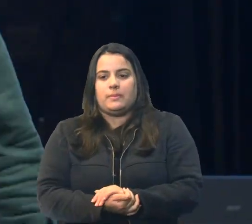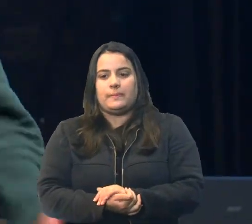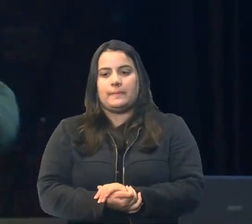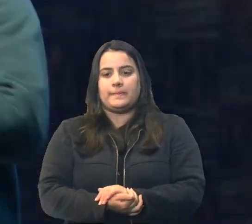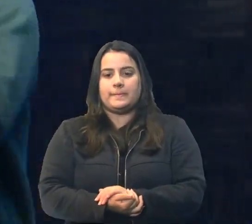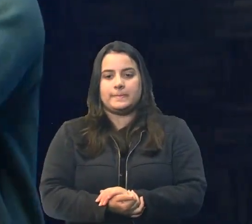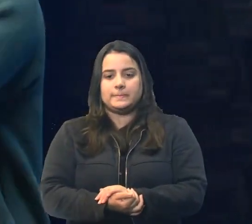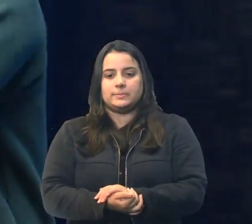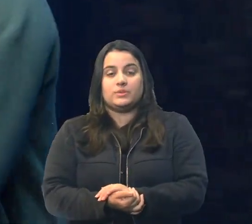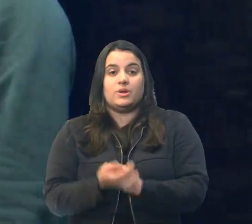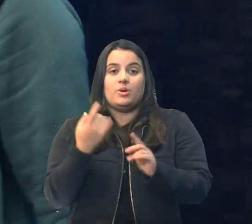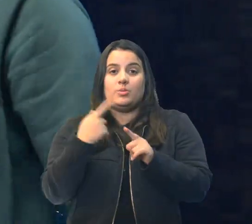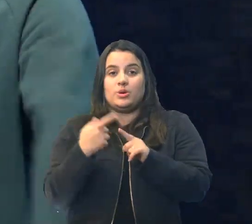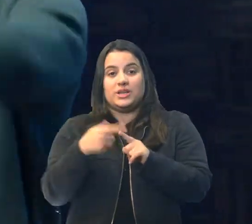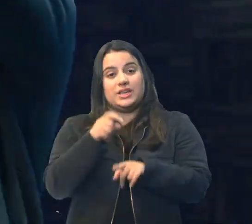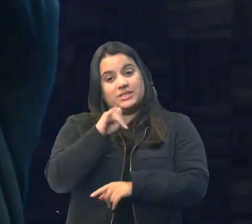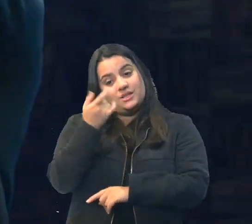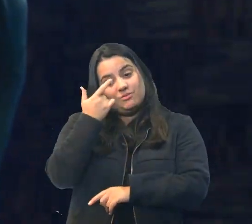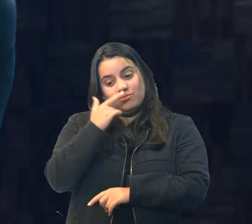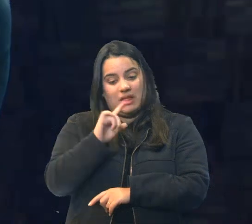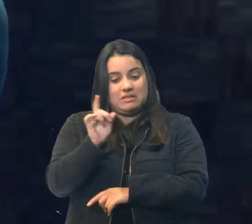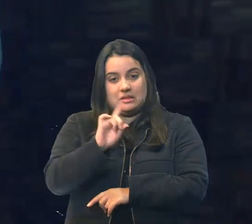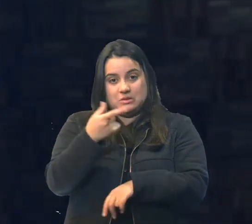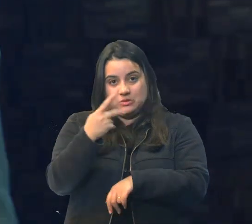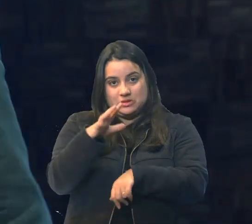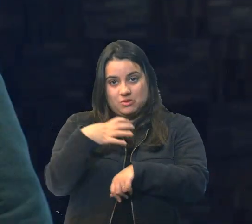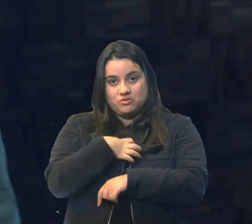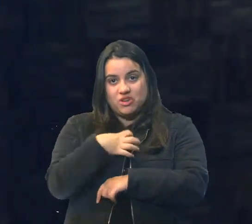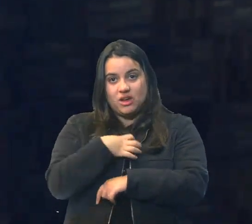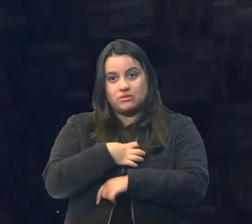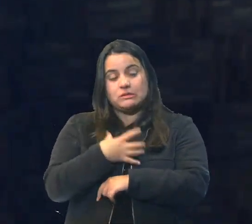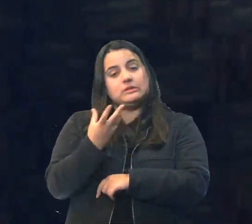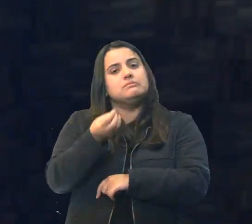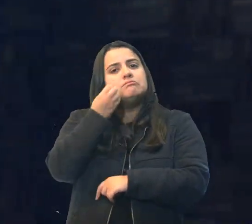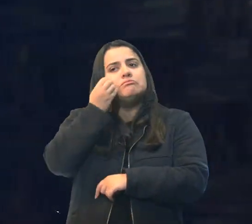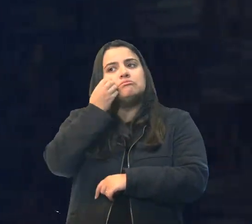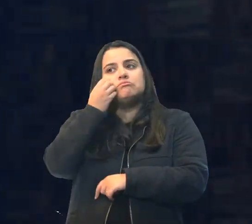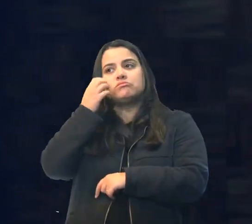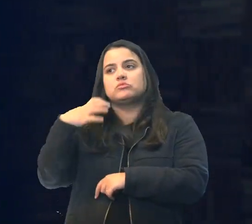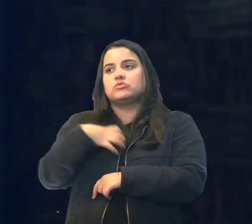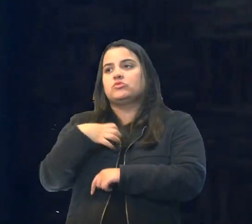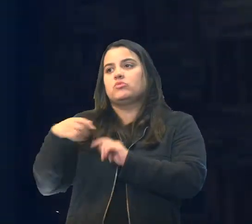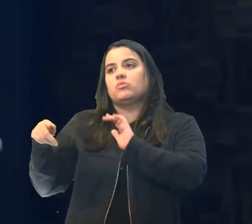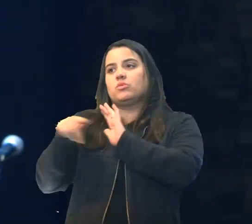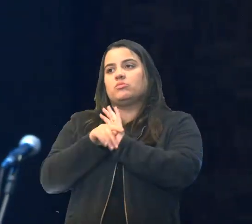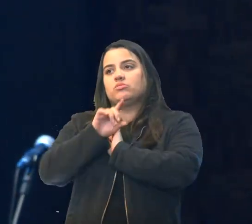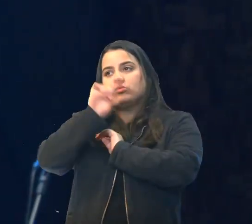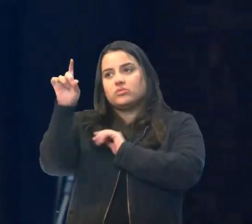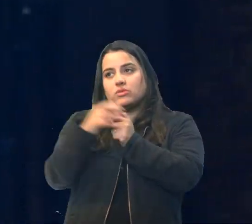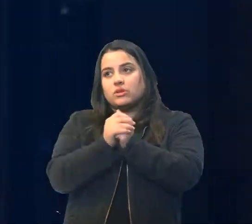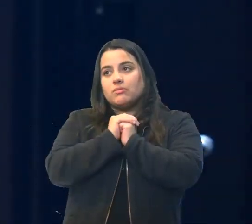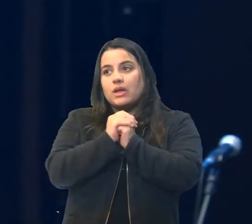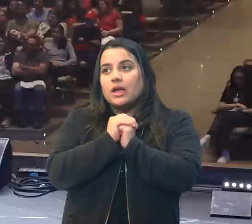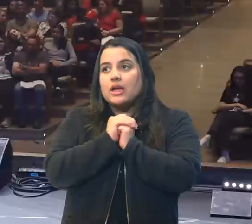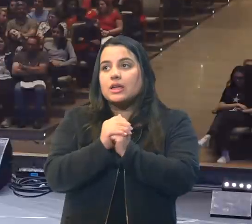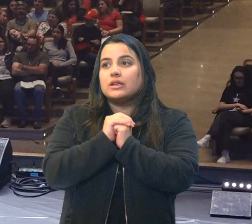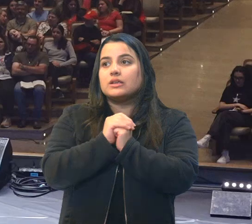Porque se não está dando do teu jeito, que tal tentar do jeito de Deus? Amém? Amém ou não?